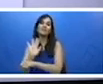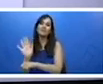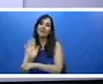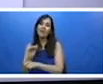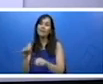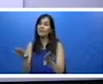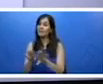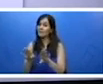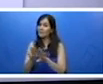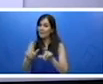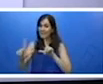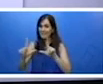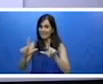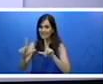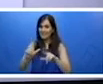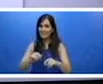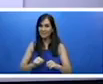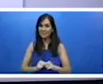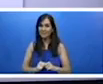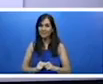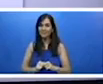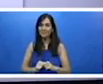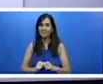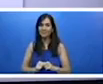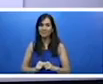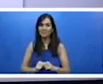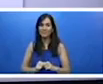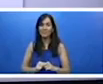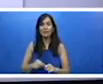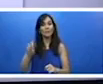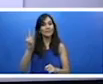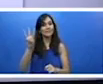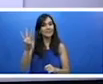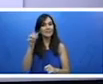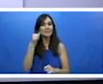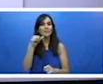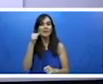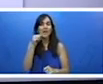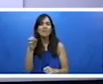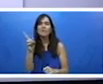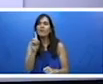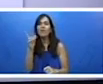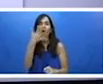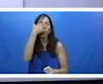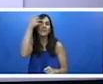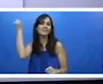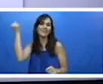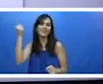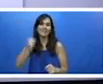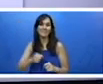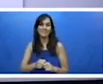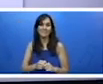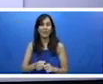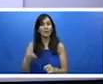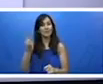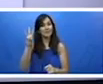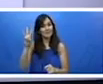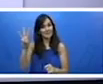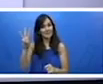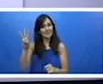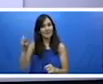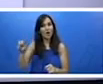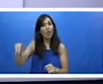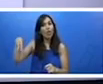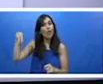novelas femininas, 3 marcos, 3 mulheres inesquecíveis. Título, 3 novelas femininas,